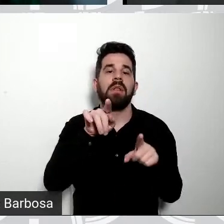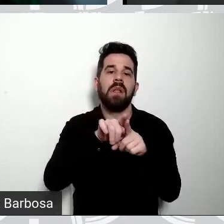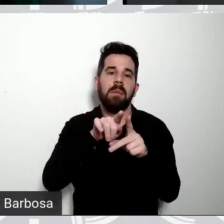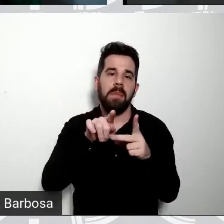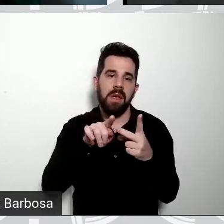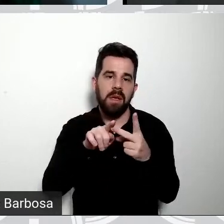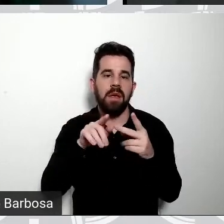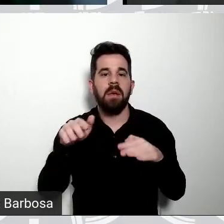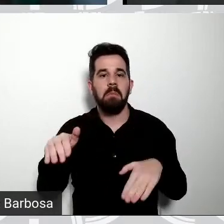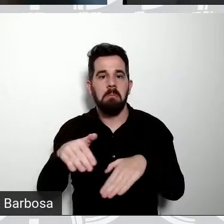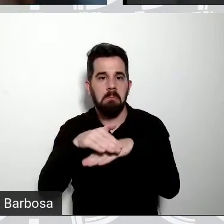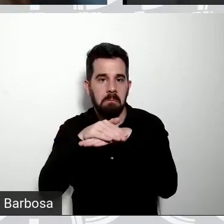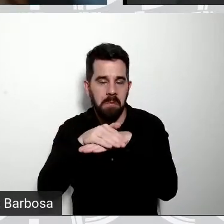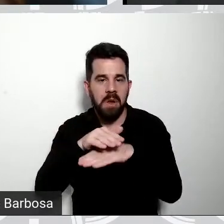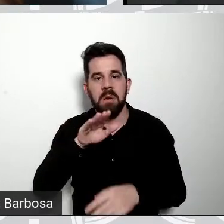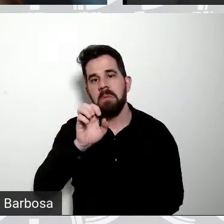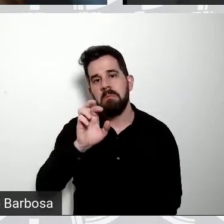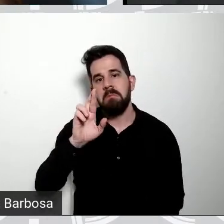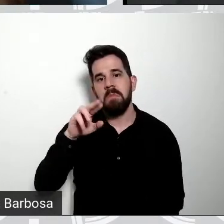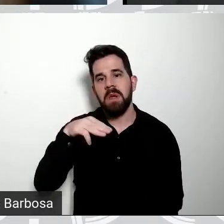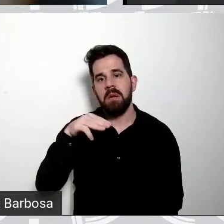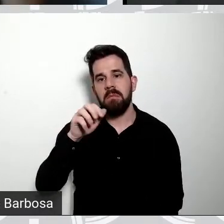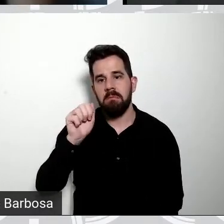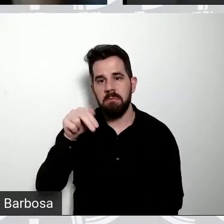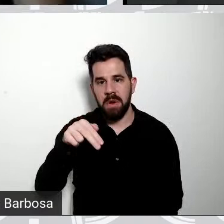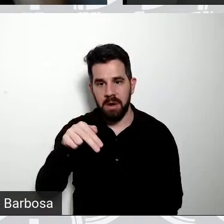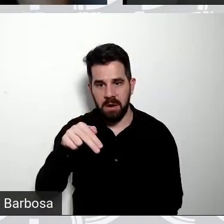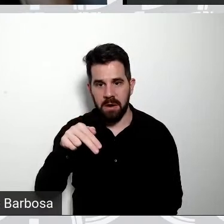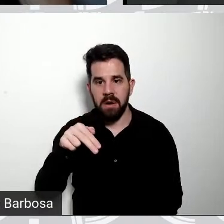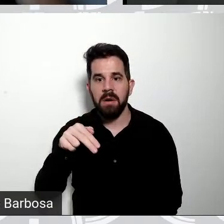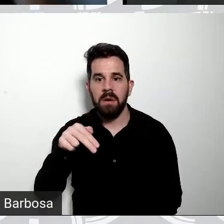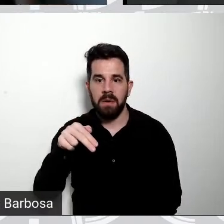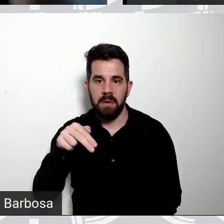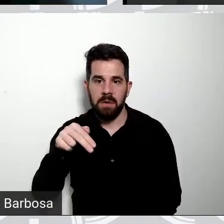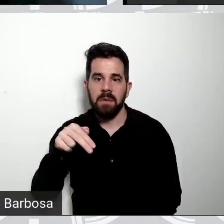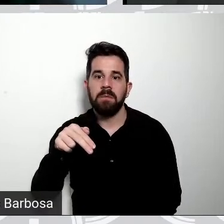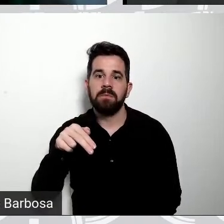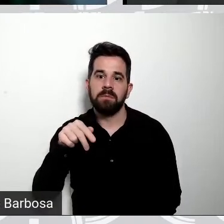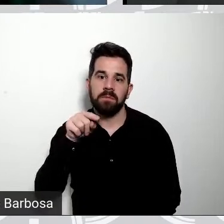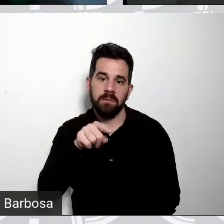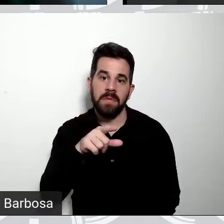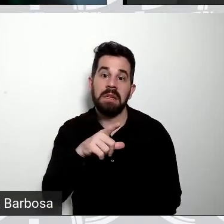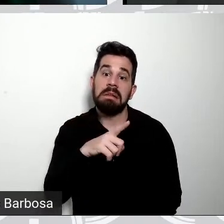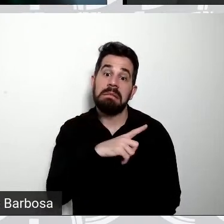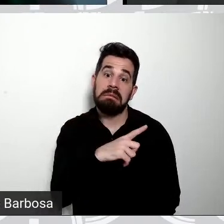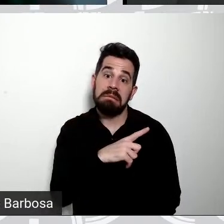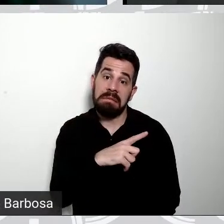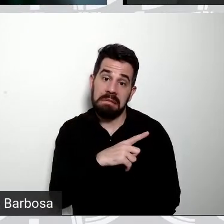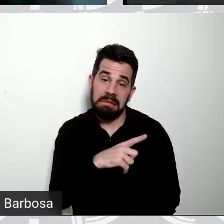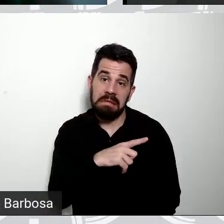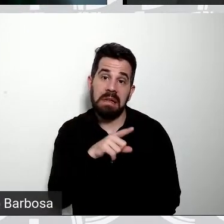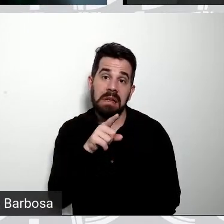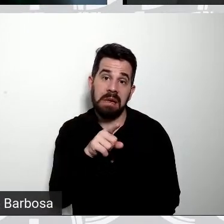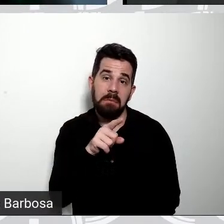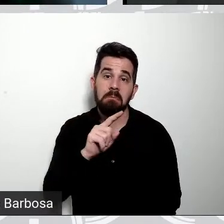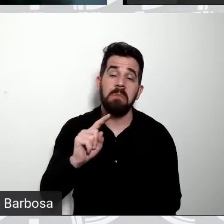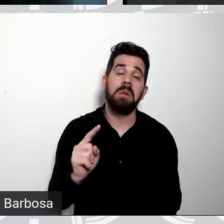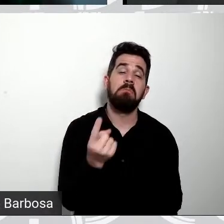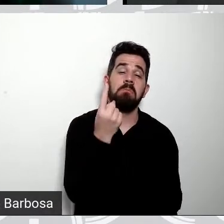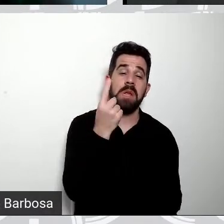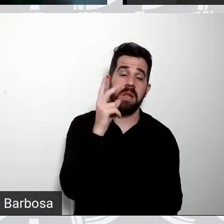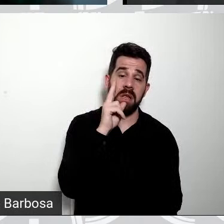fala que essas traduções elas apresentam uma primeira leitura, né? Que poderiam